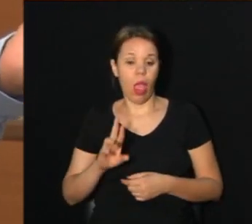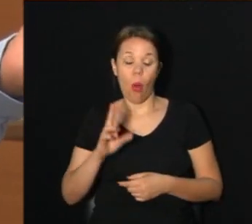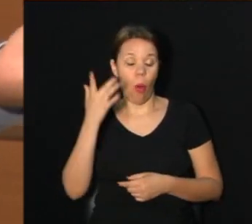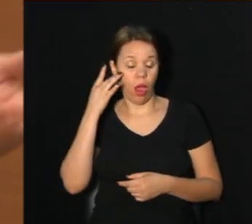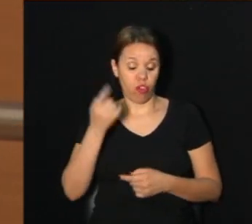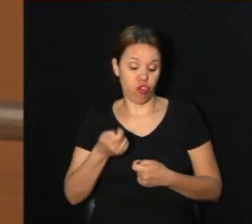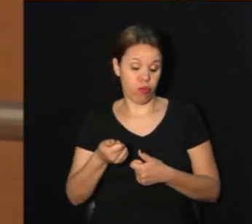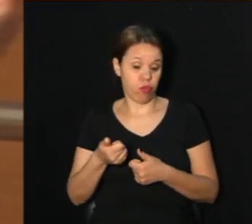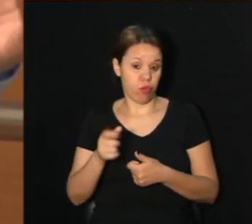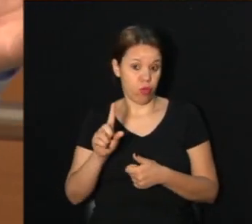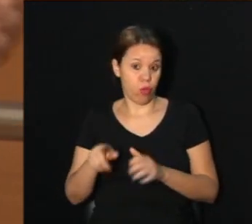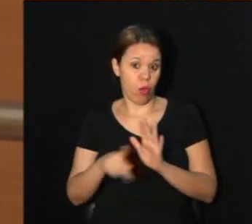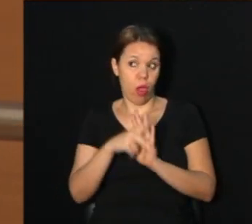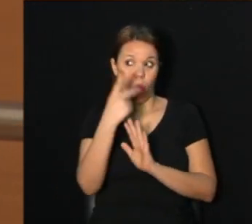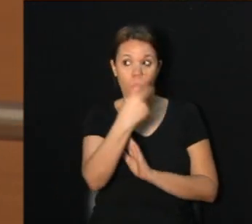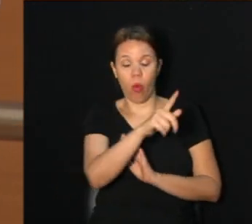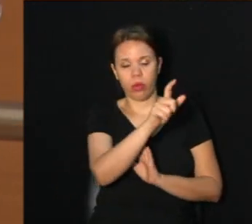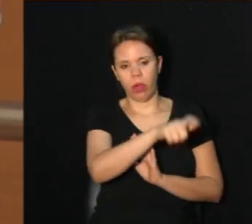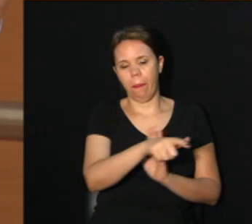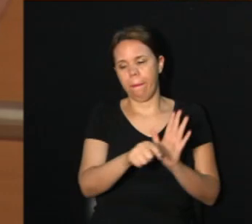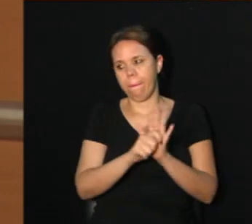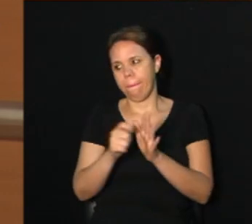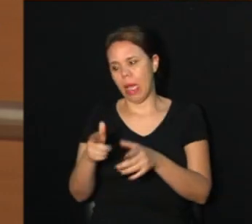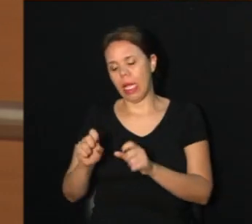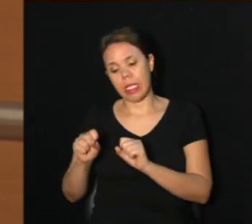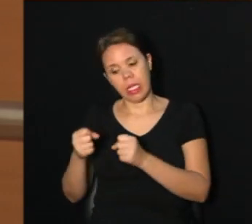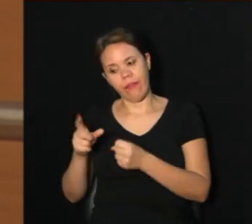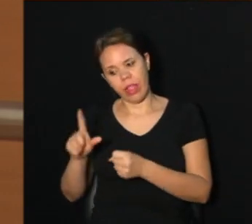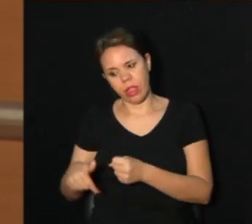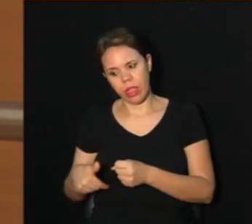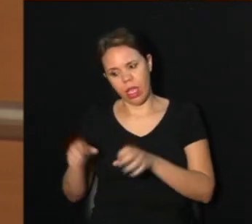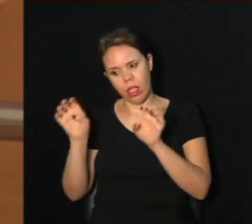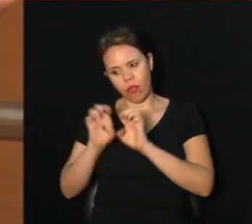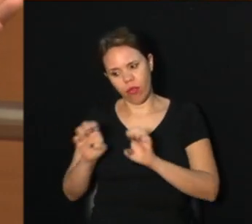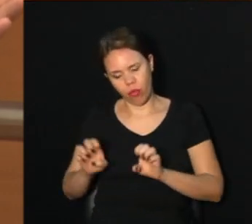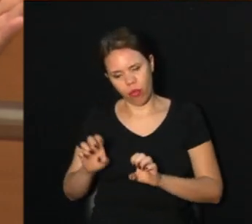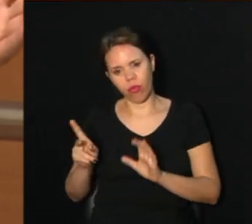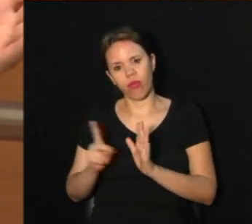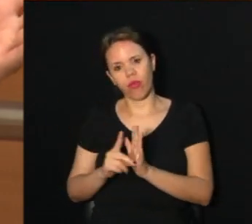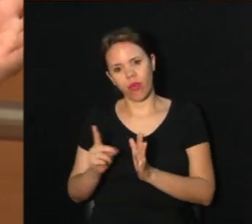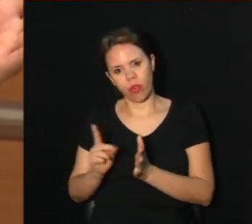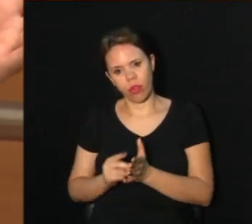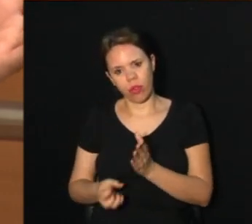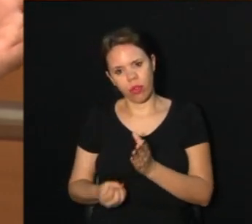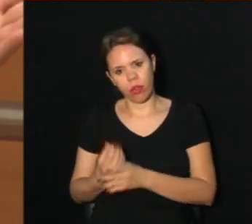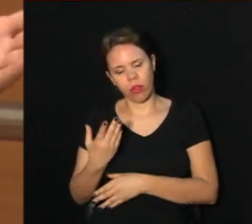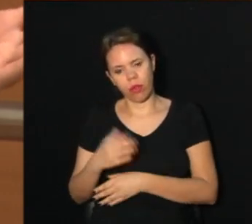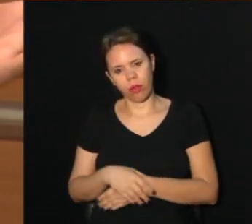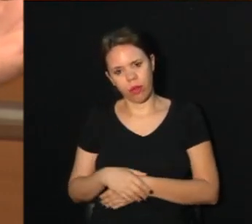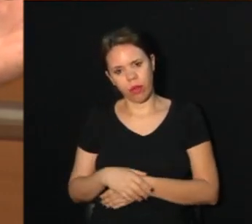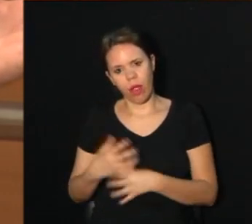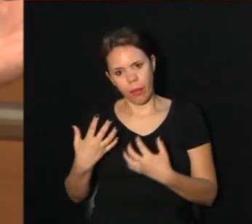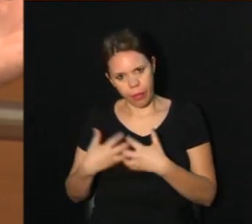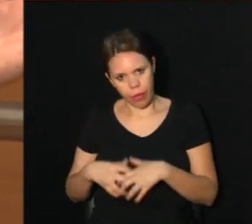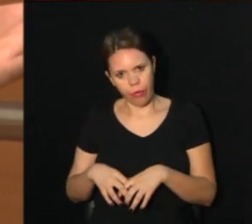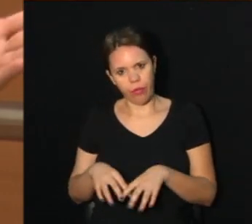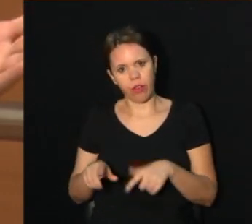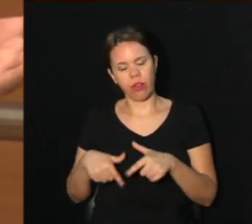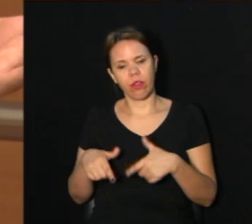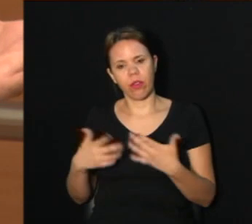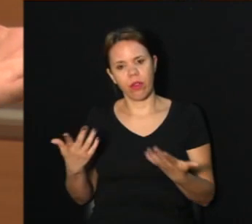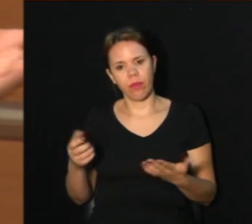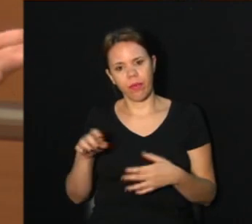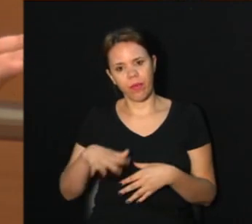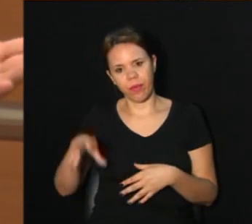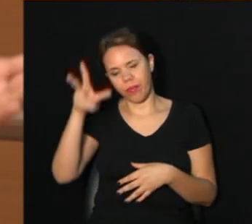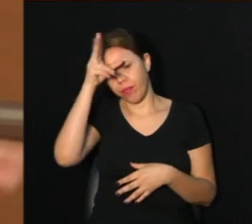paga, né, é outra história, não é isso que nós estamos defendendo. É a estrutura em si mesmo, de criar uma estrutura para funcionar. Na área pública,